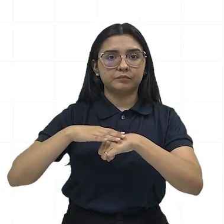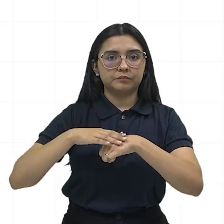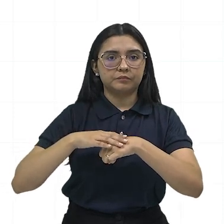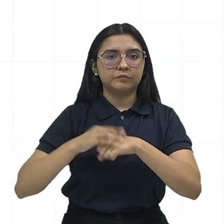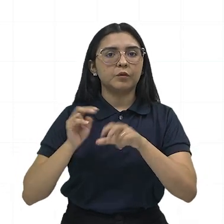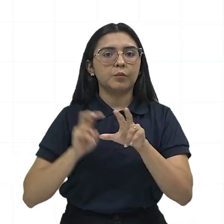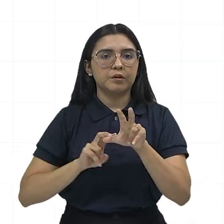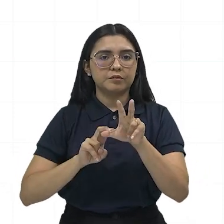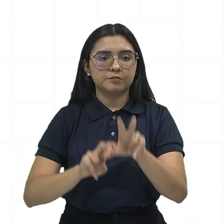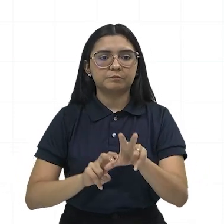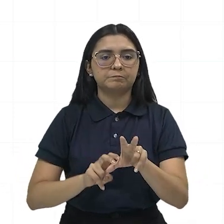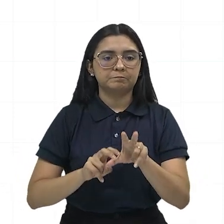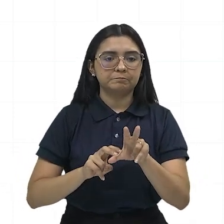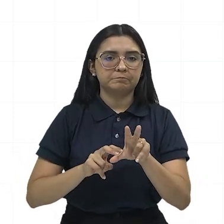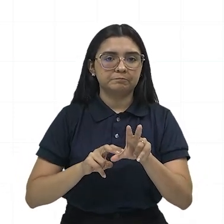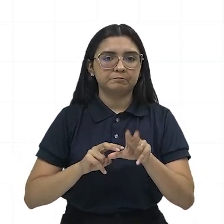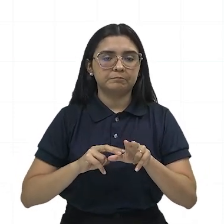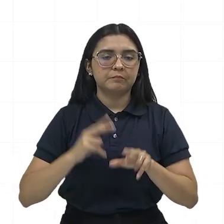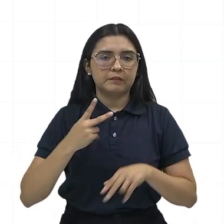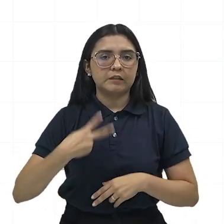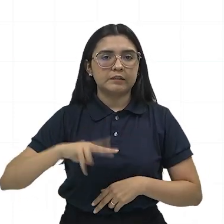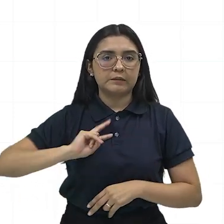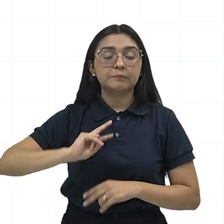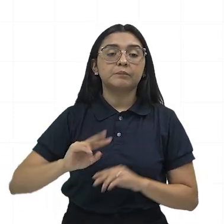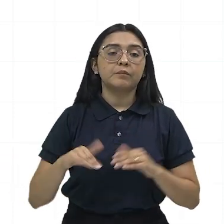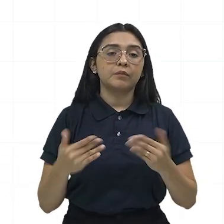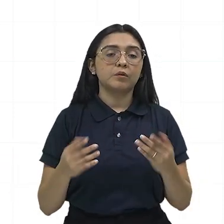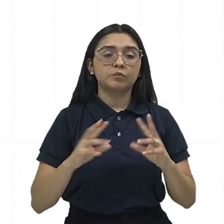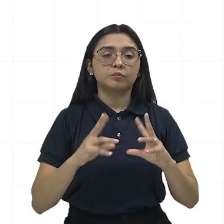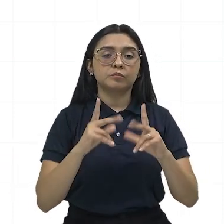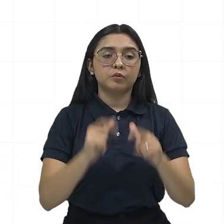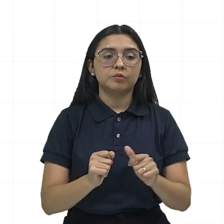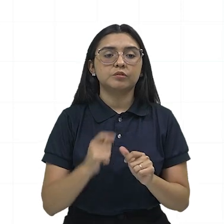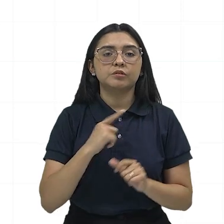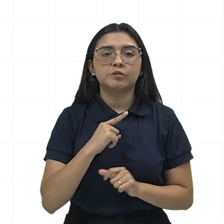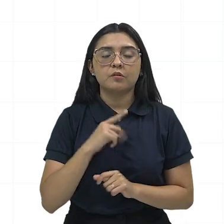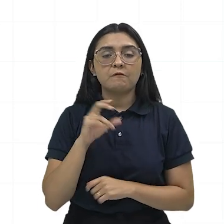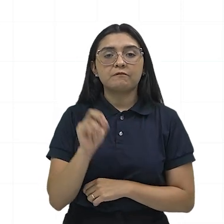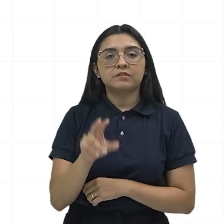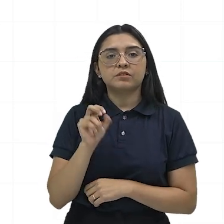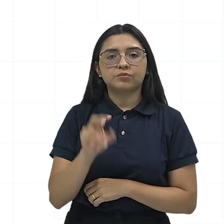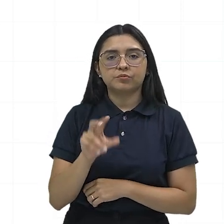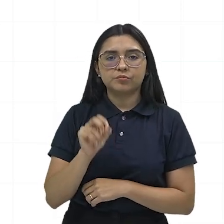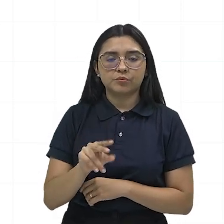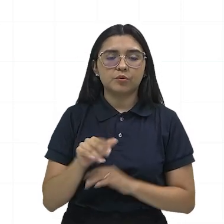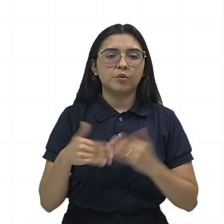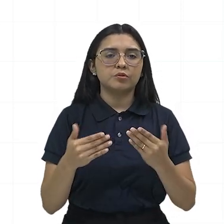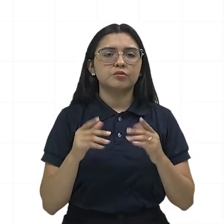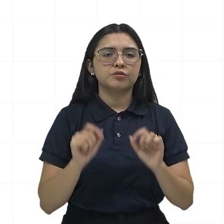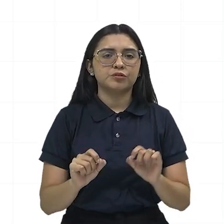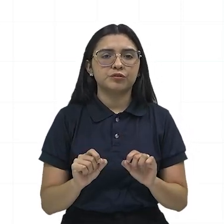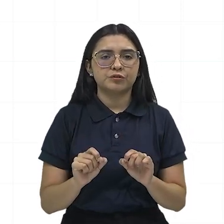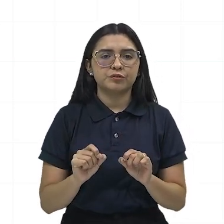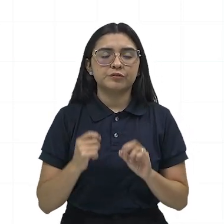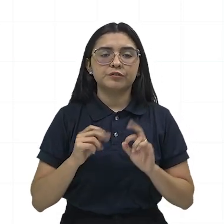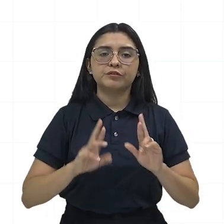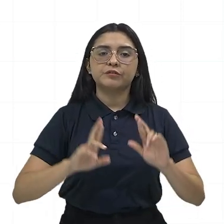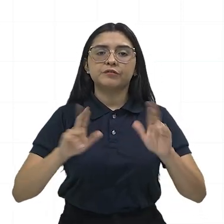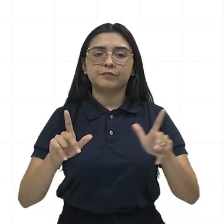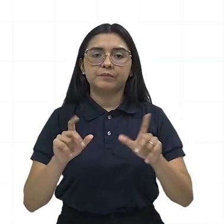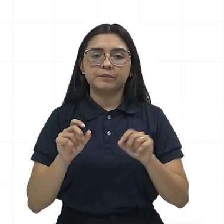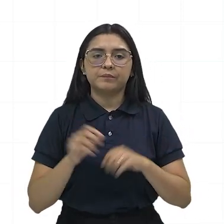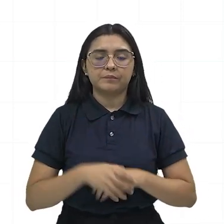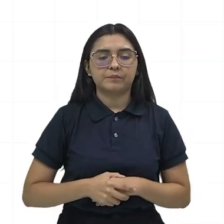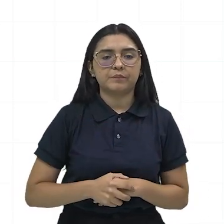Aedes aegypti, e todas elas, gente, são causadas por vírus. A diferença é que os vírus de cada